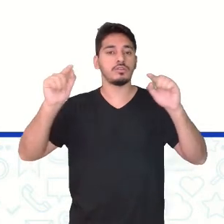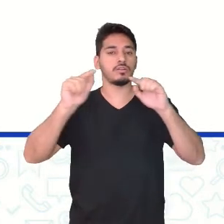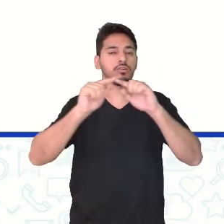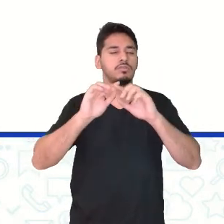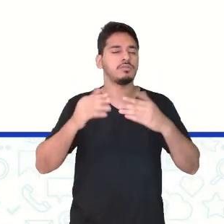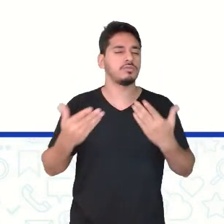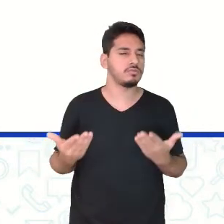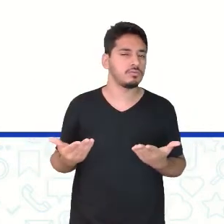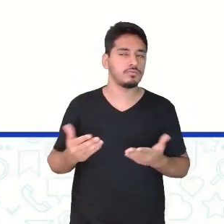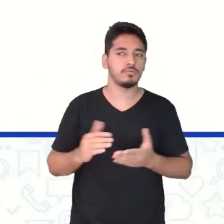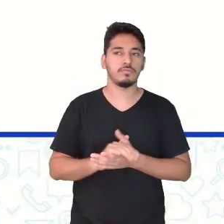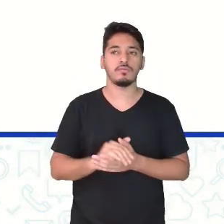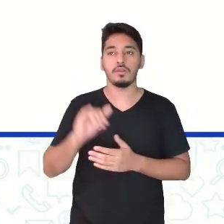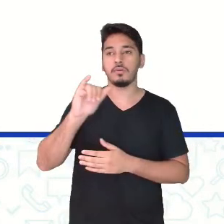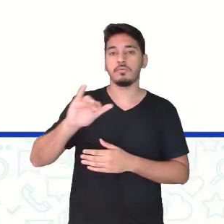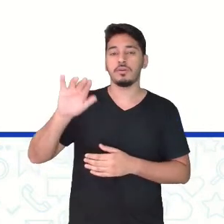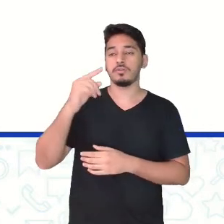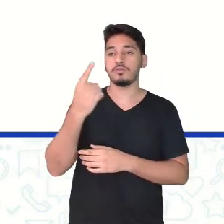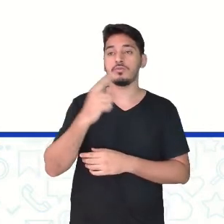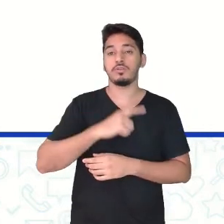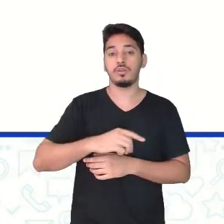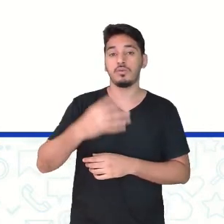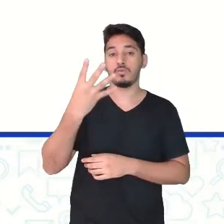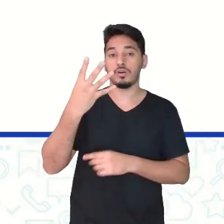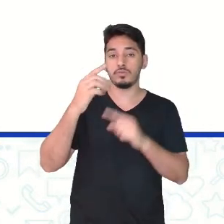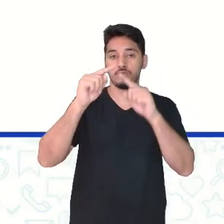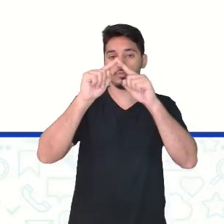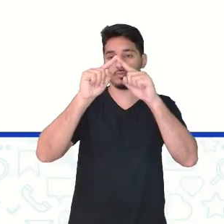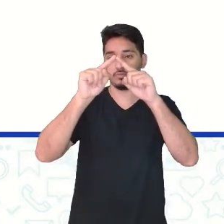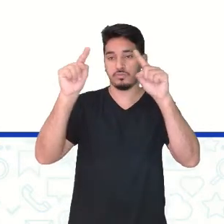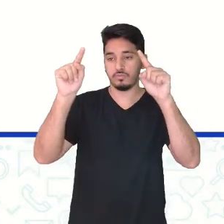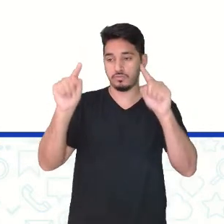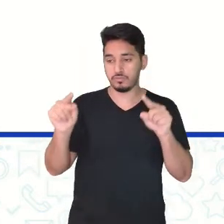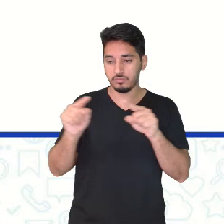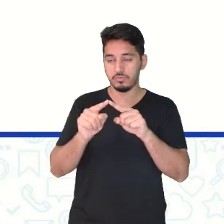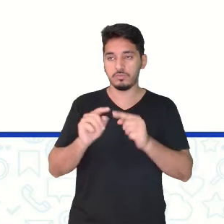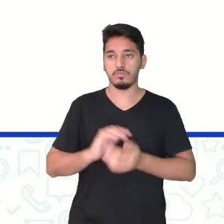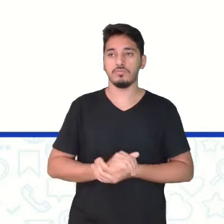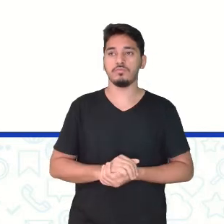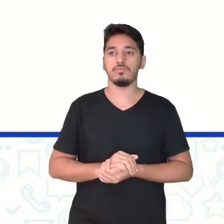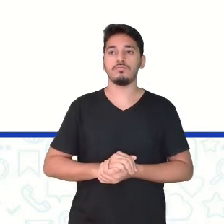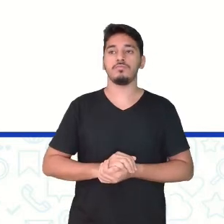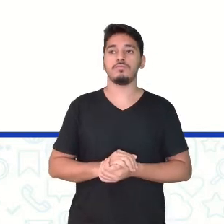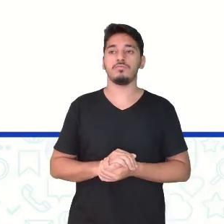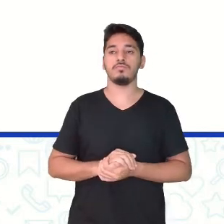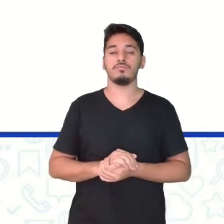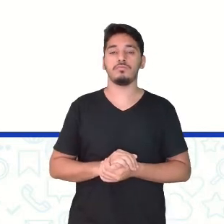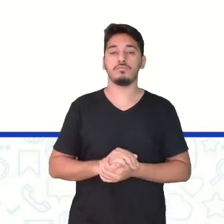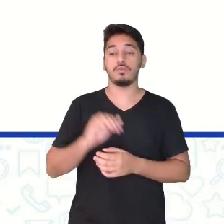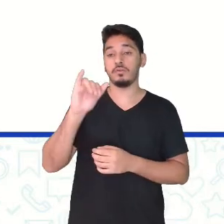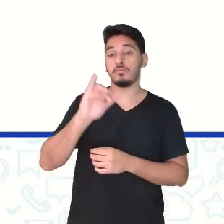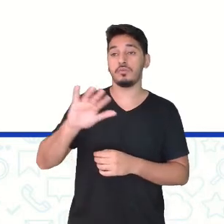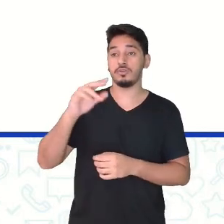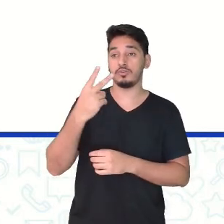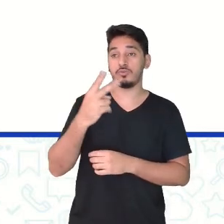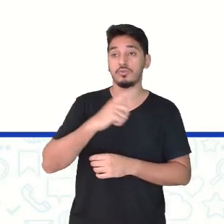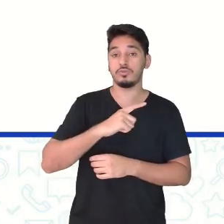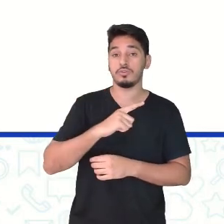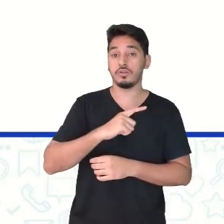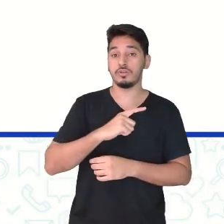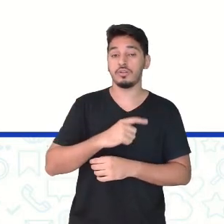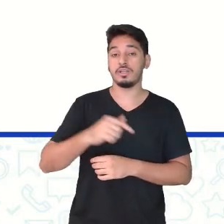Veja. A figura 1 tem 4 palitos. Analise direitinho aí. A figura 2